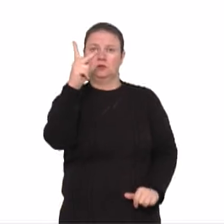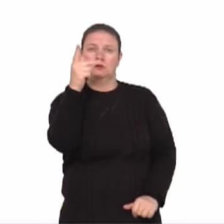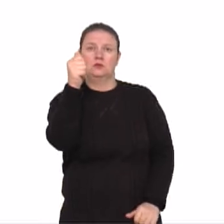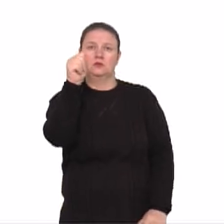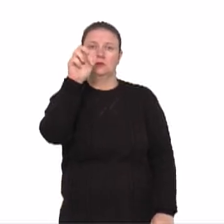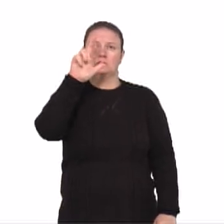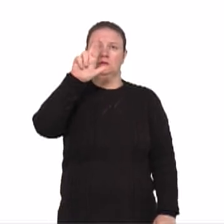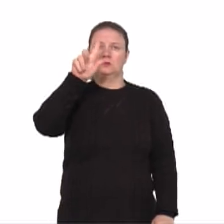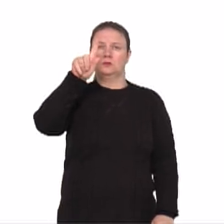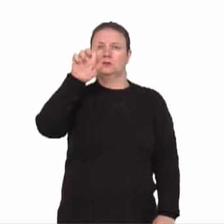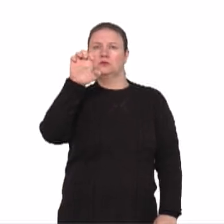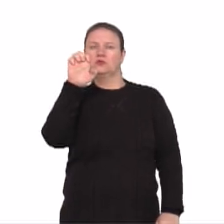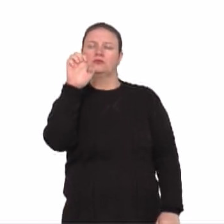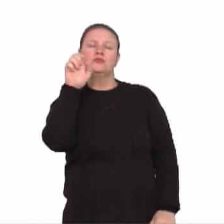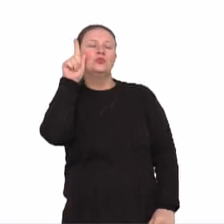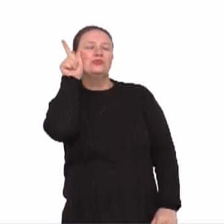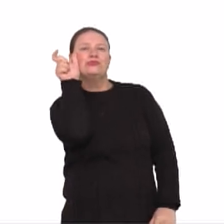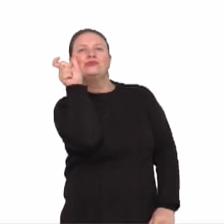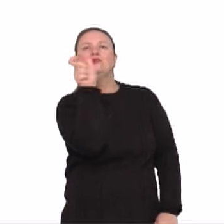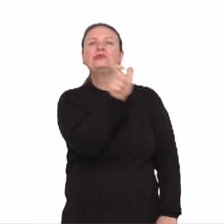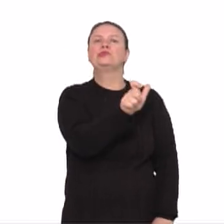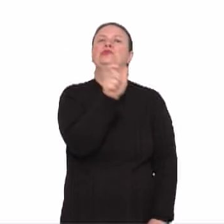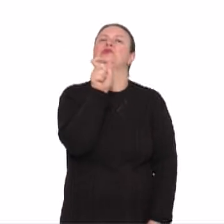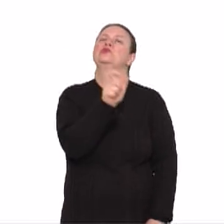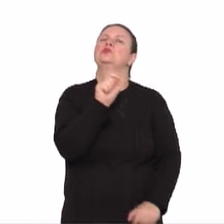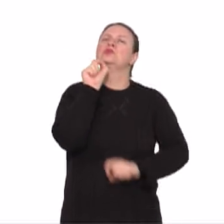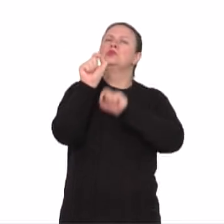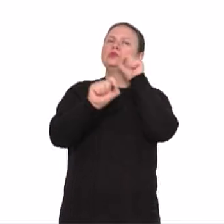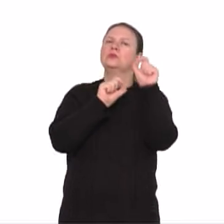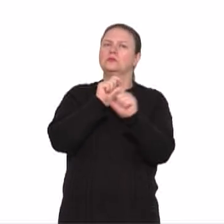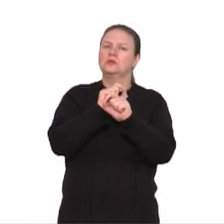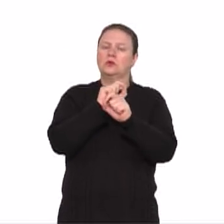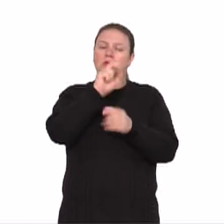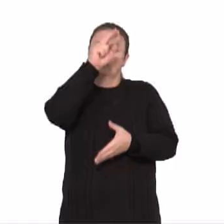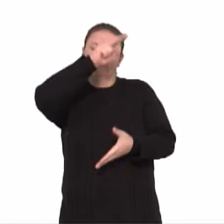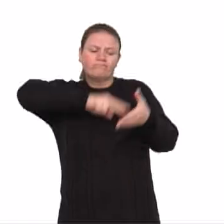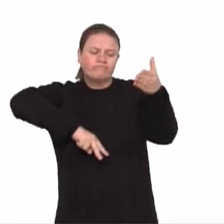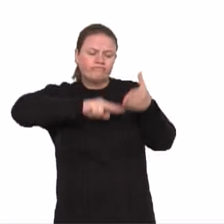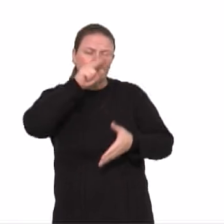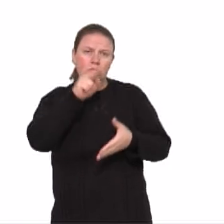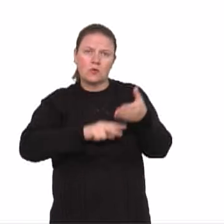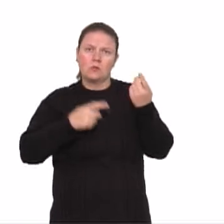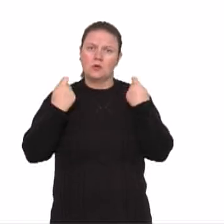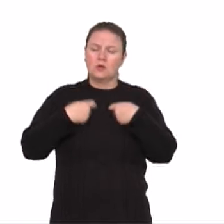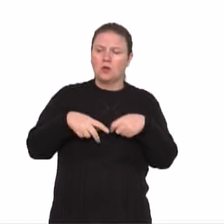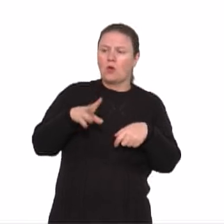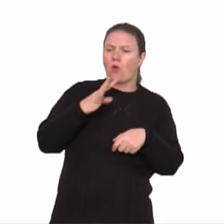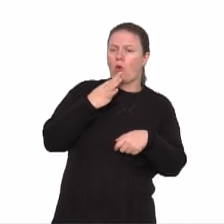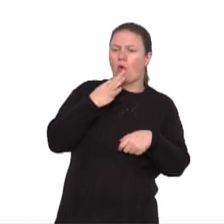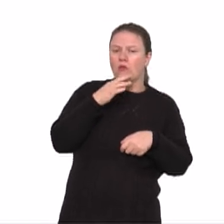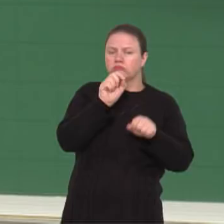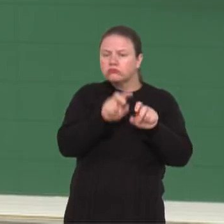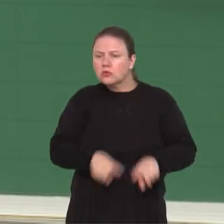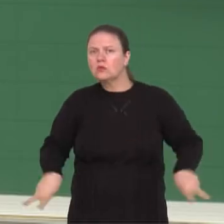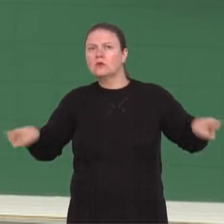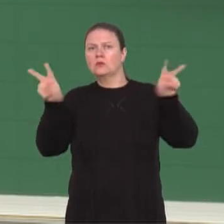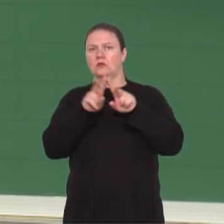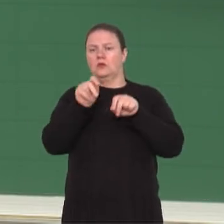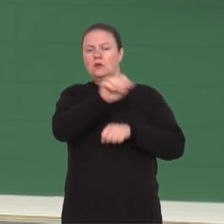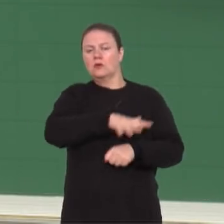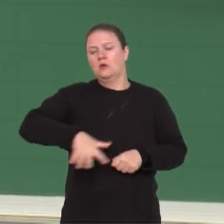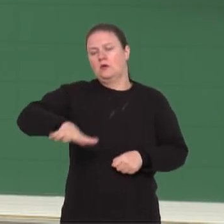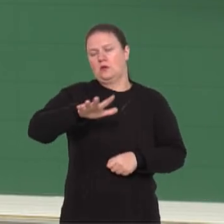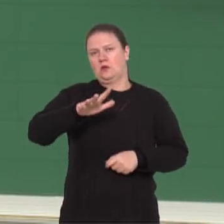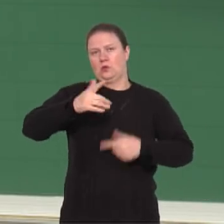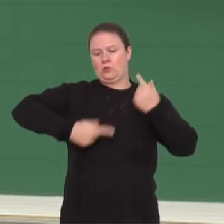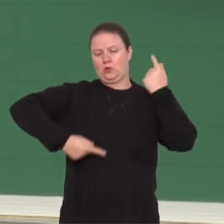a intencionalidade ali de quem elaborou a charge, ela requer desse leitor um conhecimento de mundo extraverbal mais no campo político e econômico